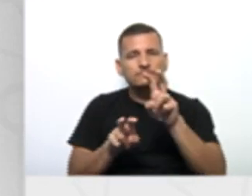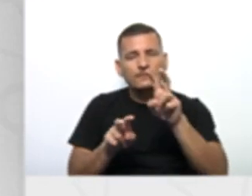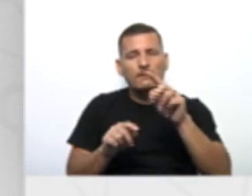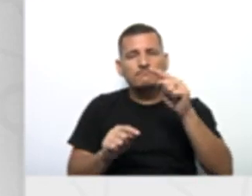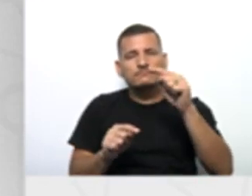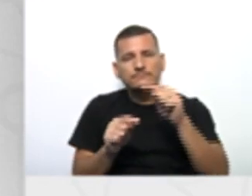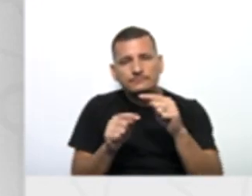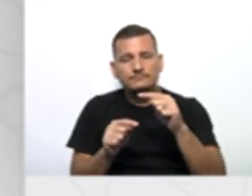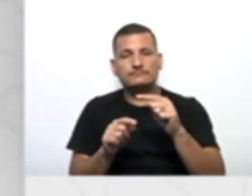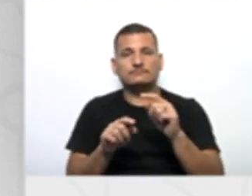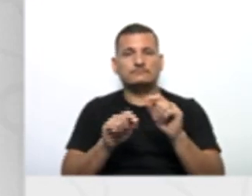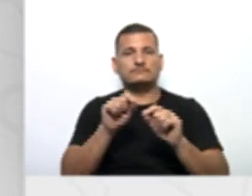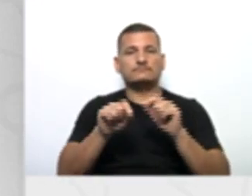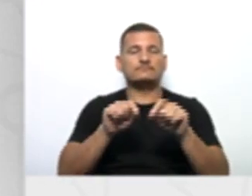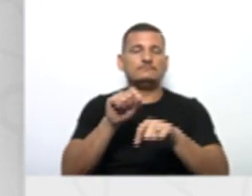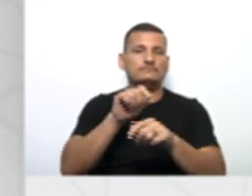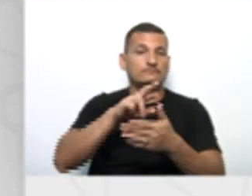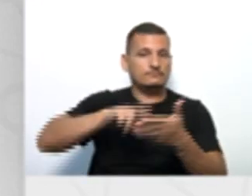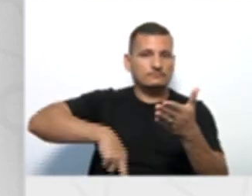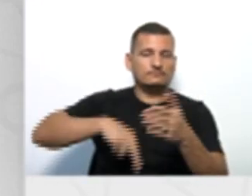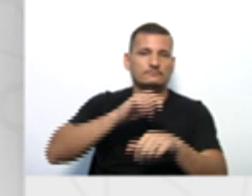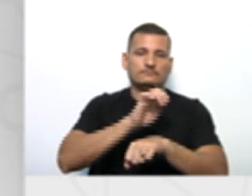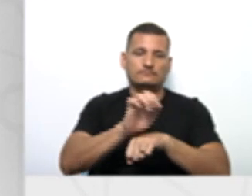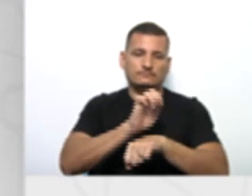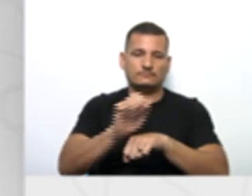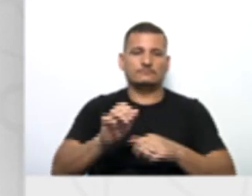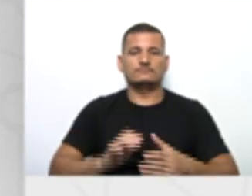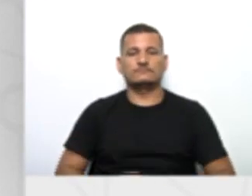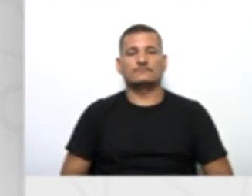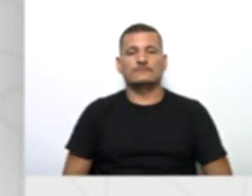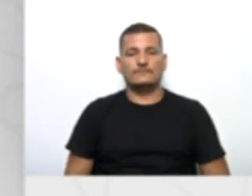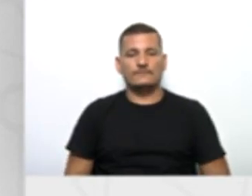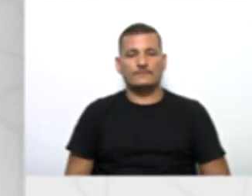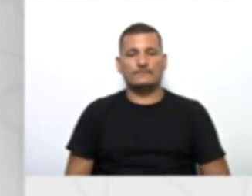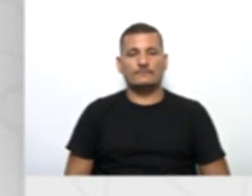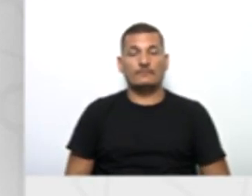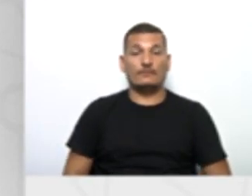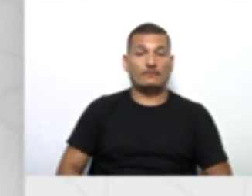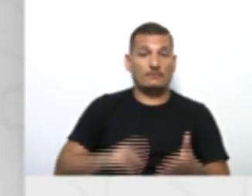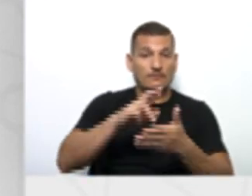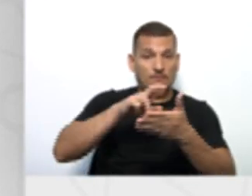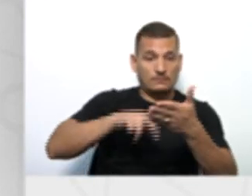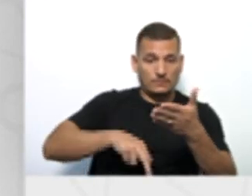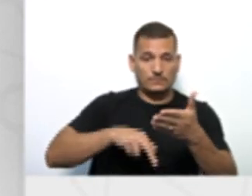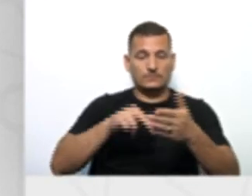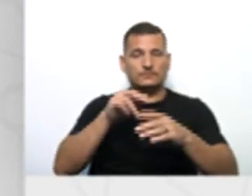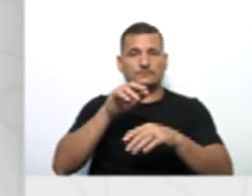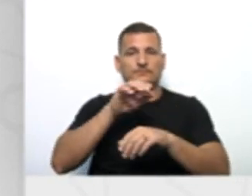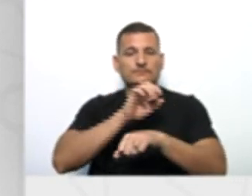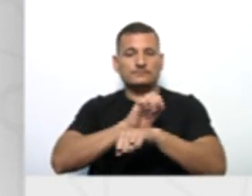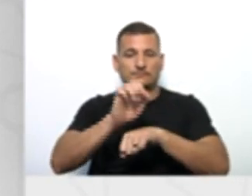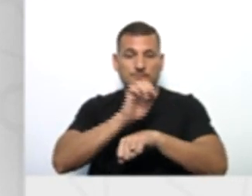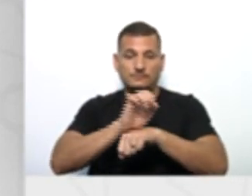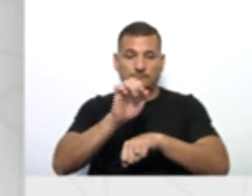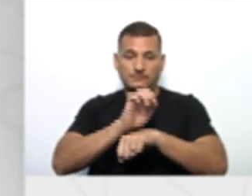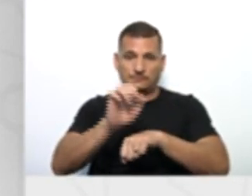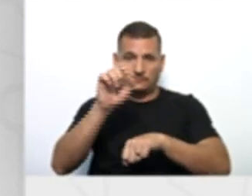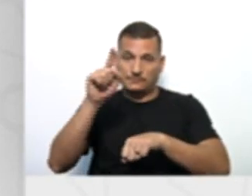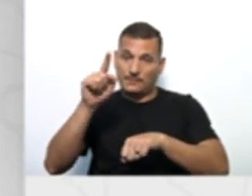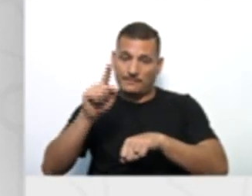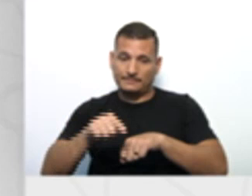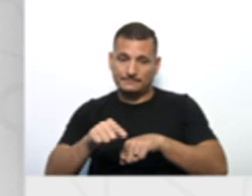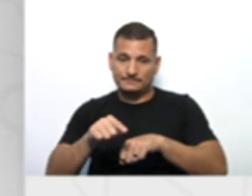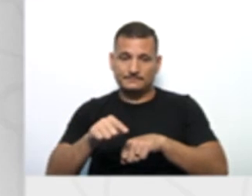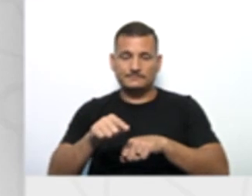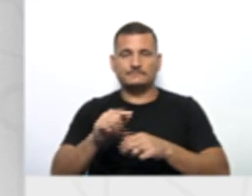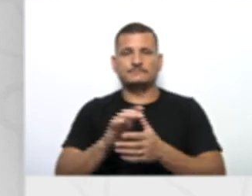relatório de estágio. Poderia ter ficado assim. O relatório de estágio é, ó, desse trecho